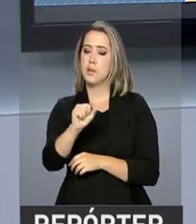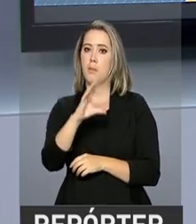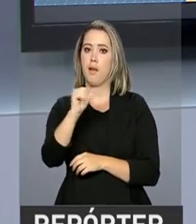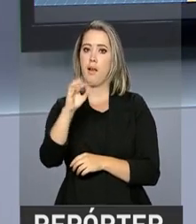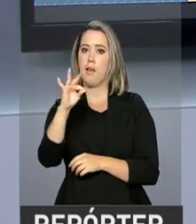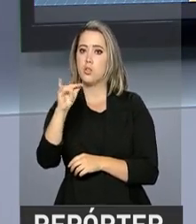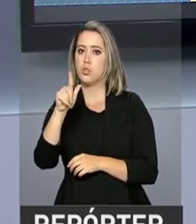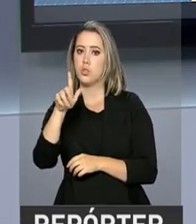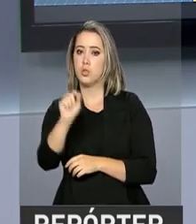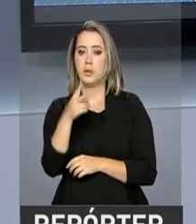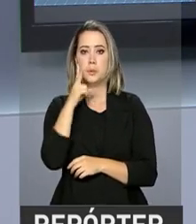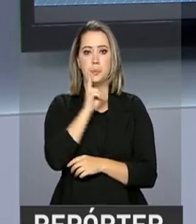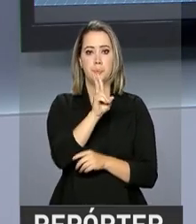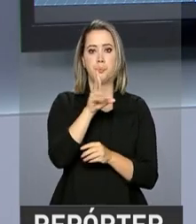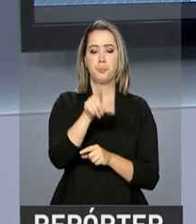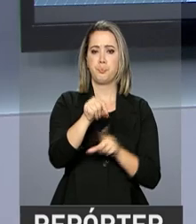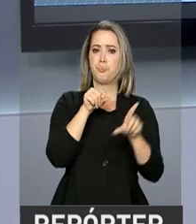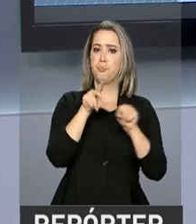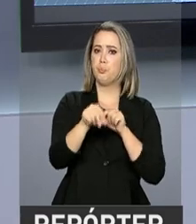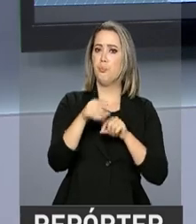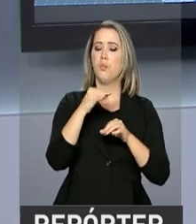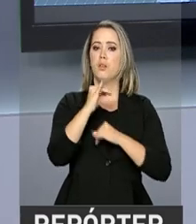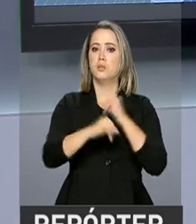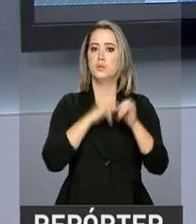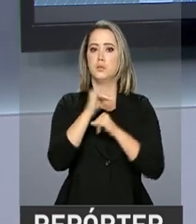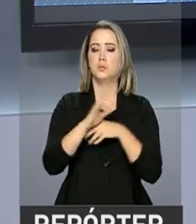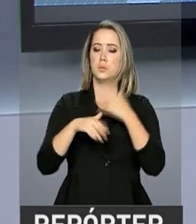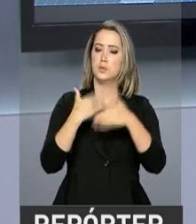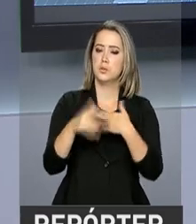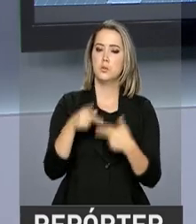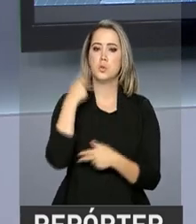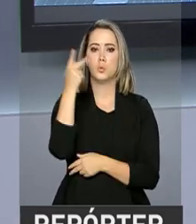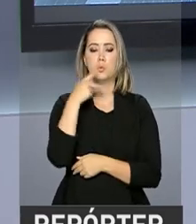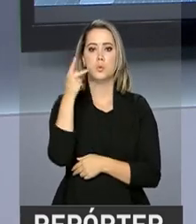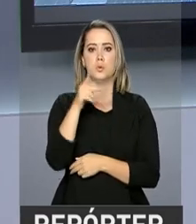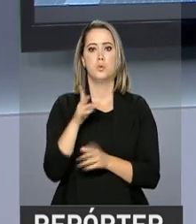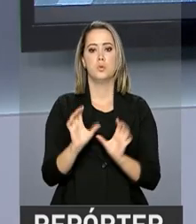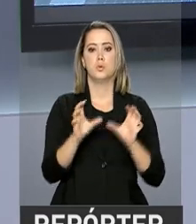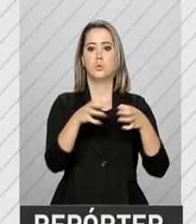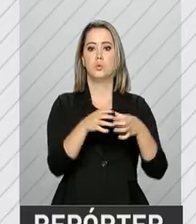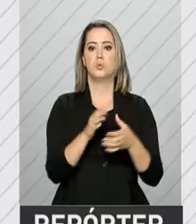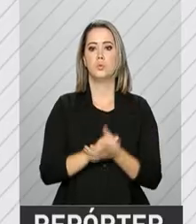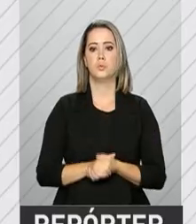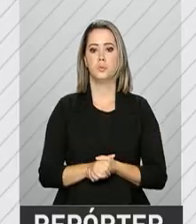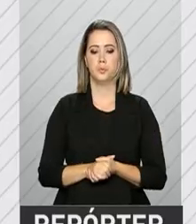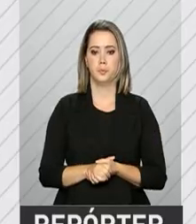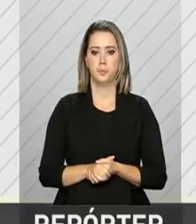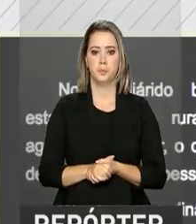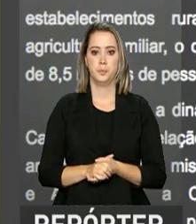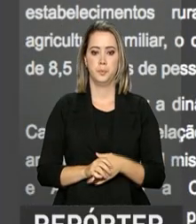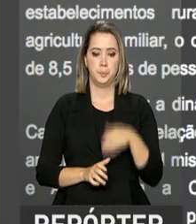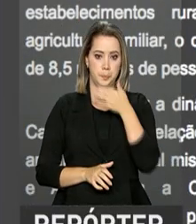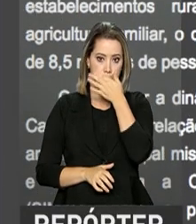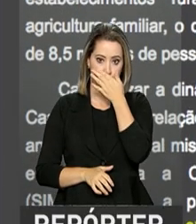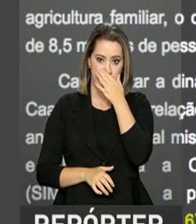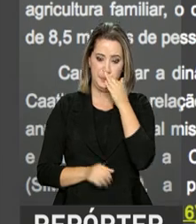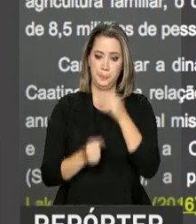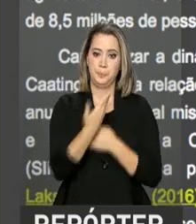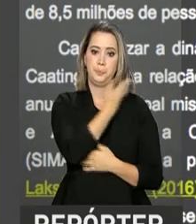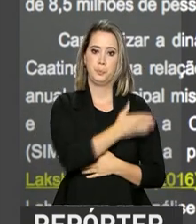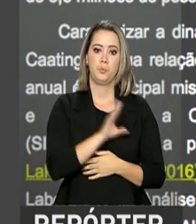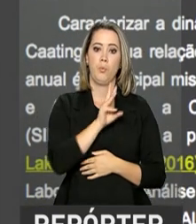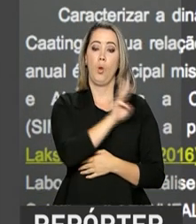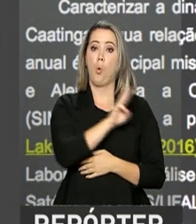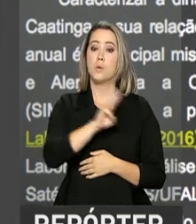outras informações para o desenvolvimento de políticas públicas e pesquisas na área. Um site que monitora